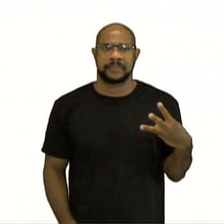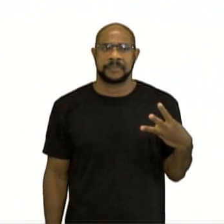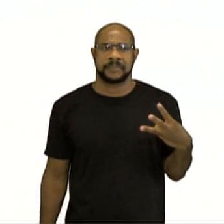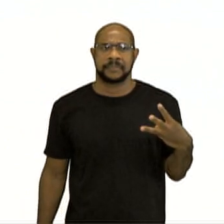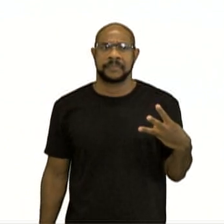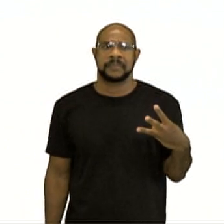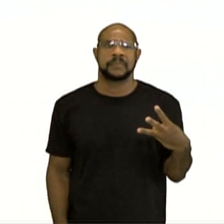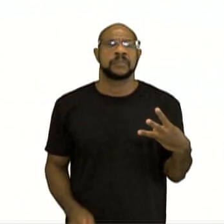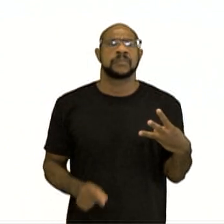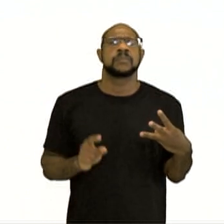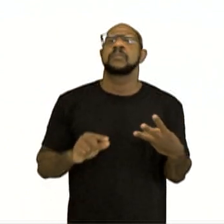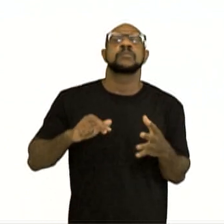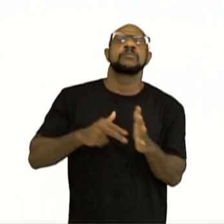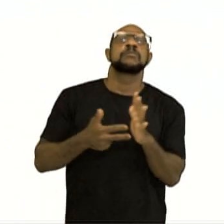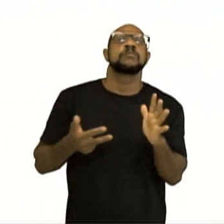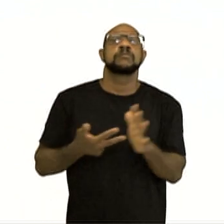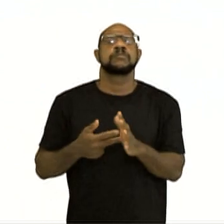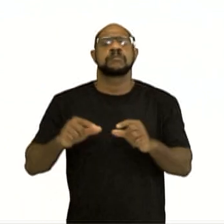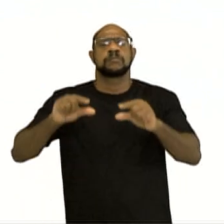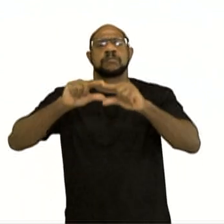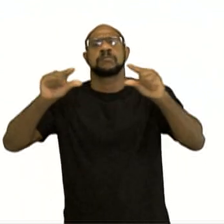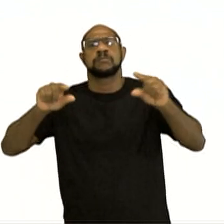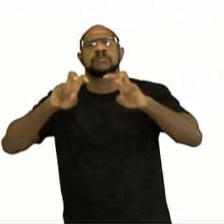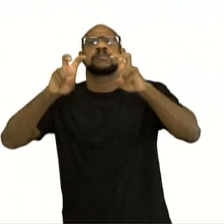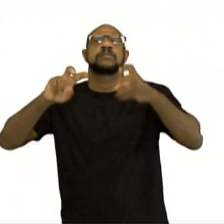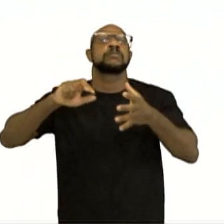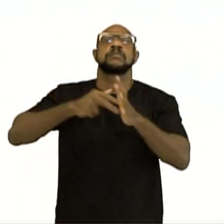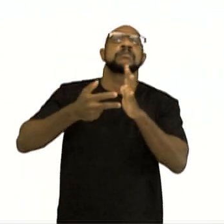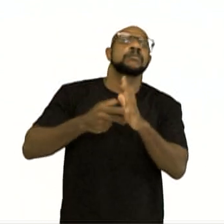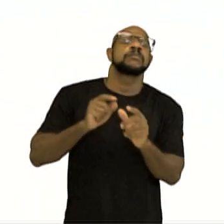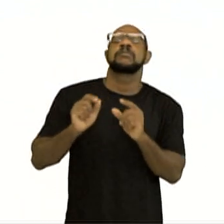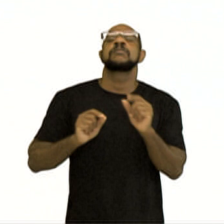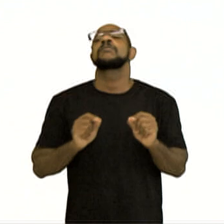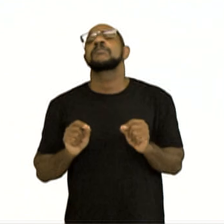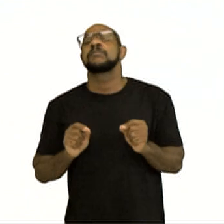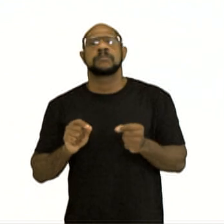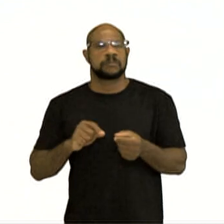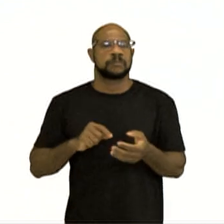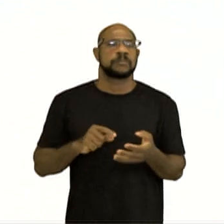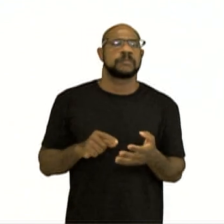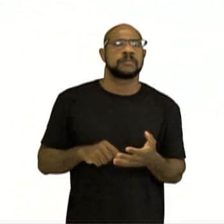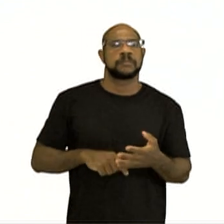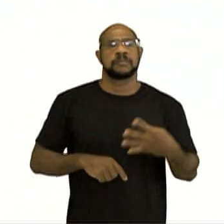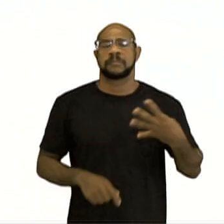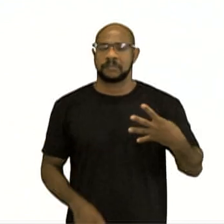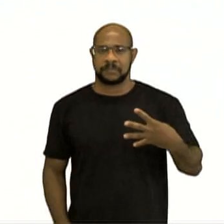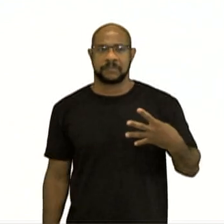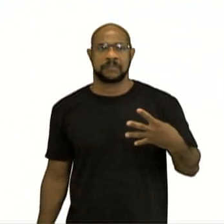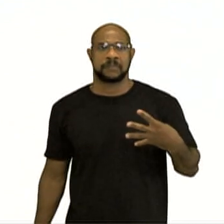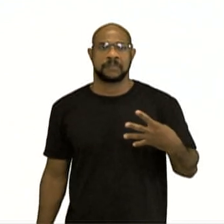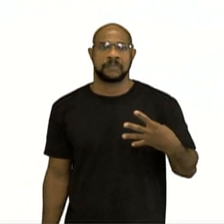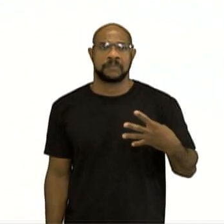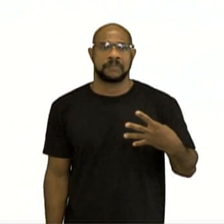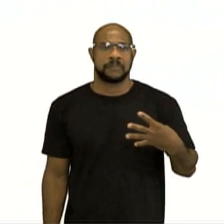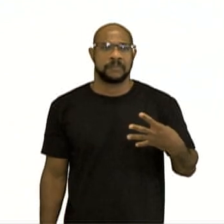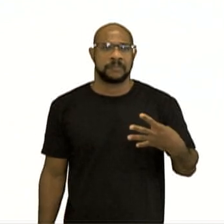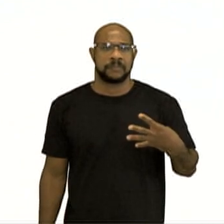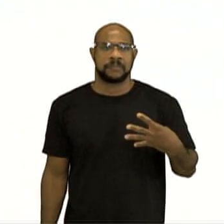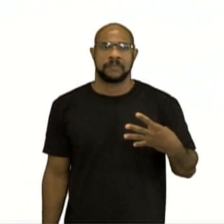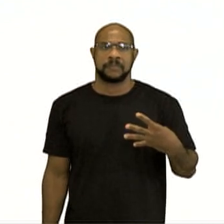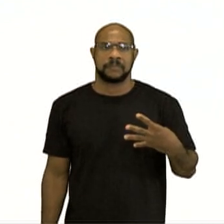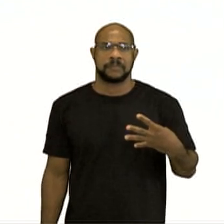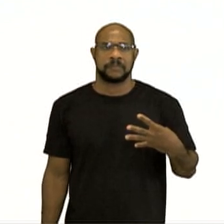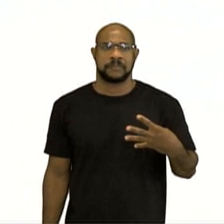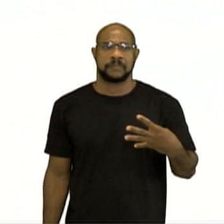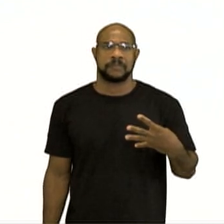O que quer dizer a manchete? Qual é o significado? Isso é importantíssimo. 4. Who is going to